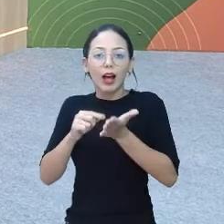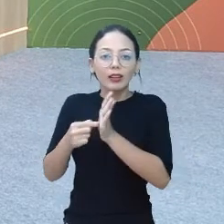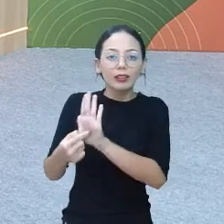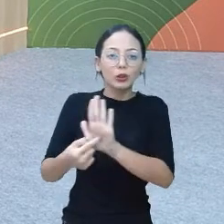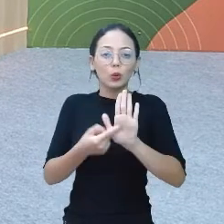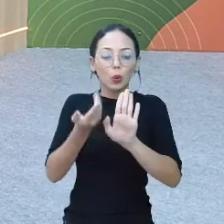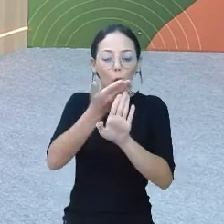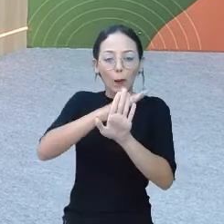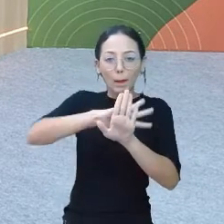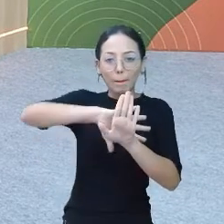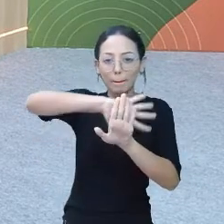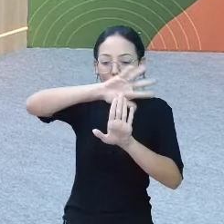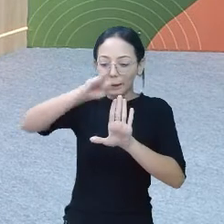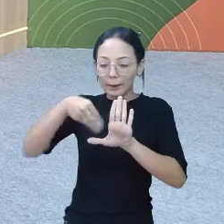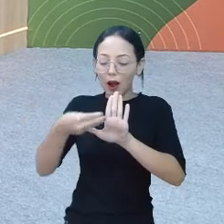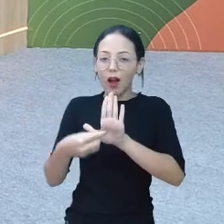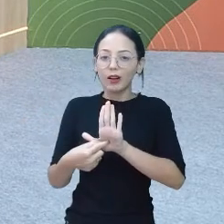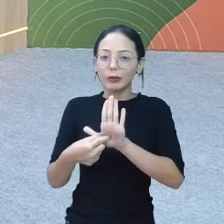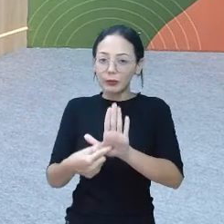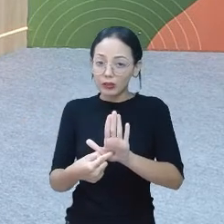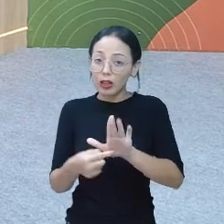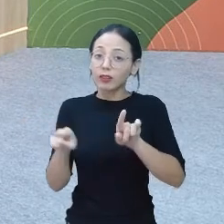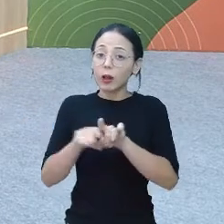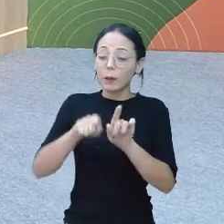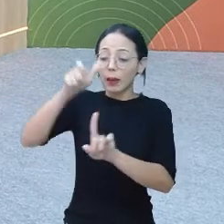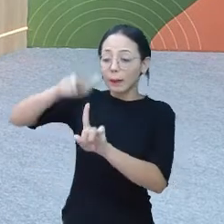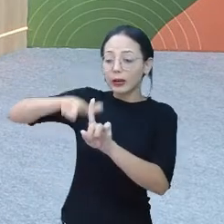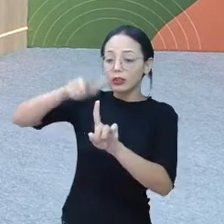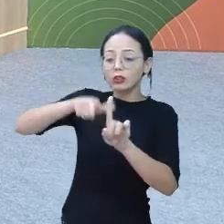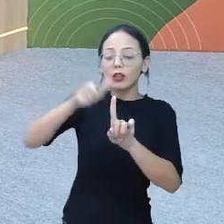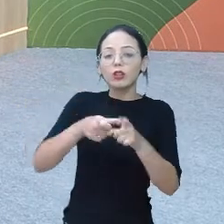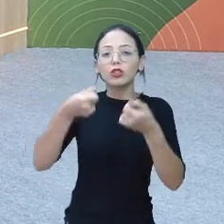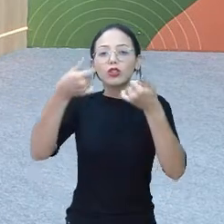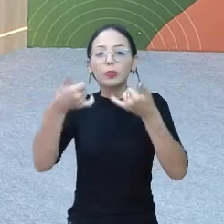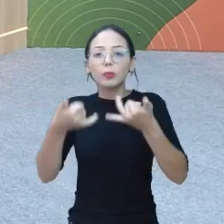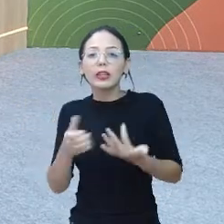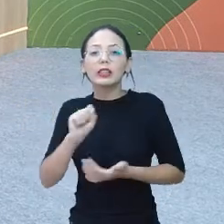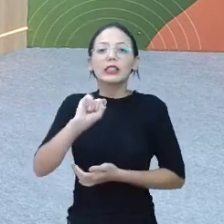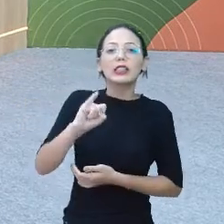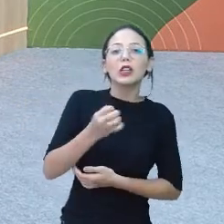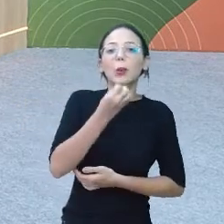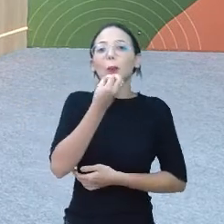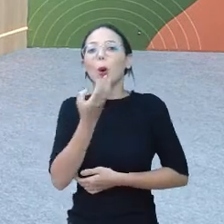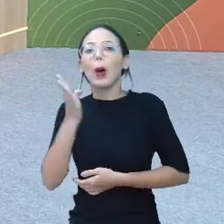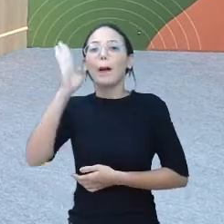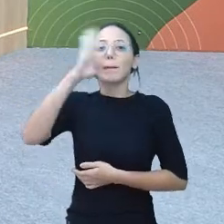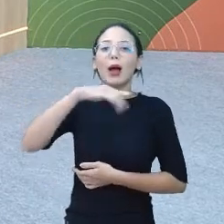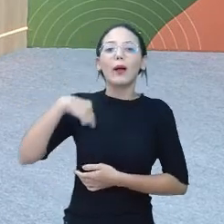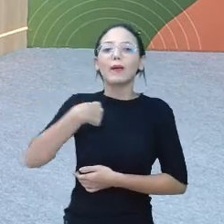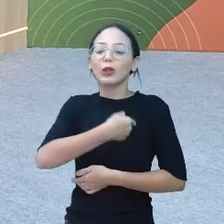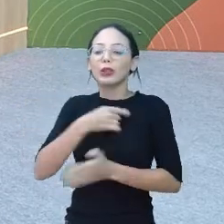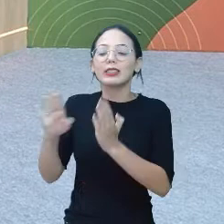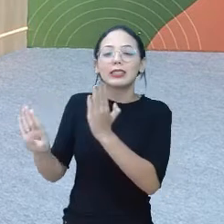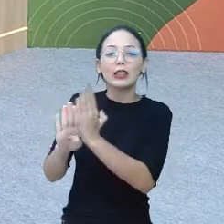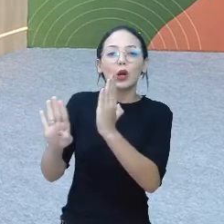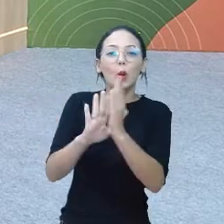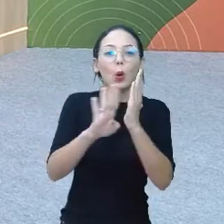tona, as personagens ali explicam se são boas ou más, é onde a gente descobre tudo o que